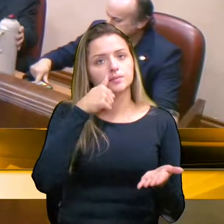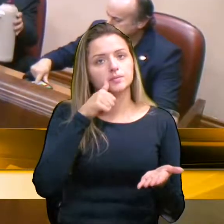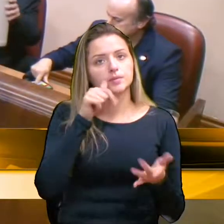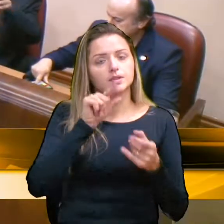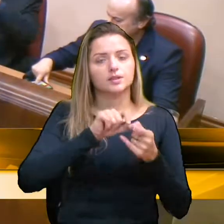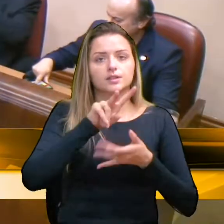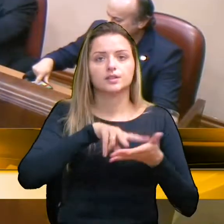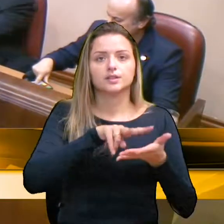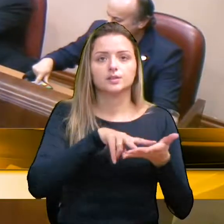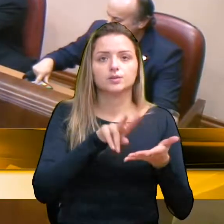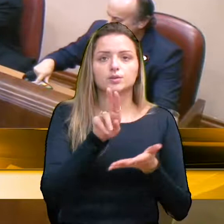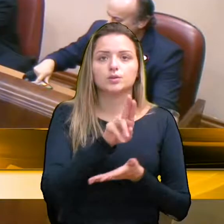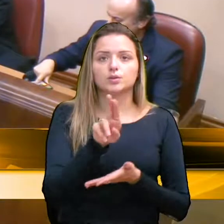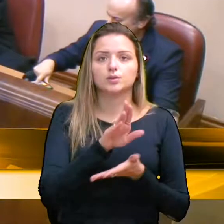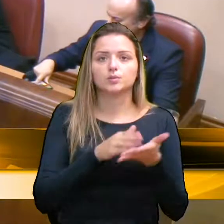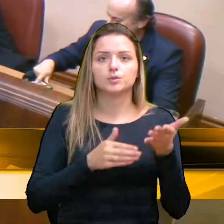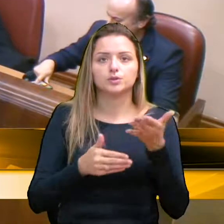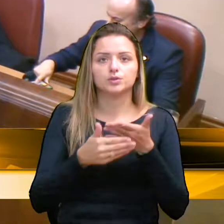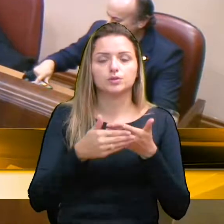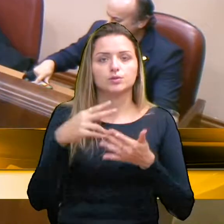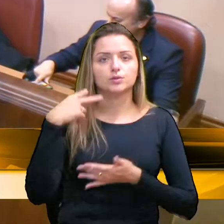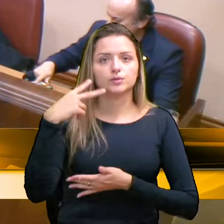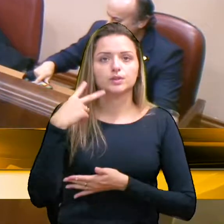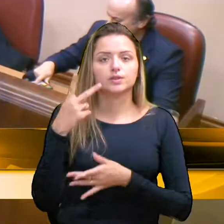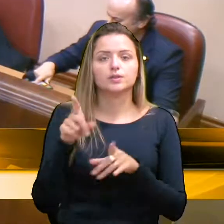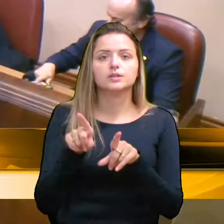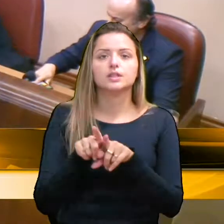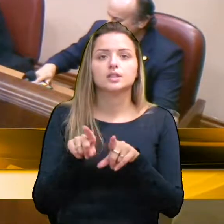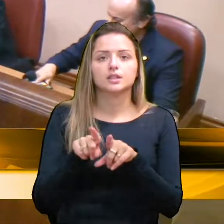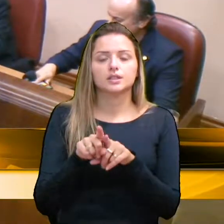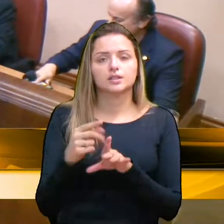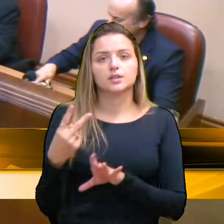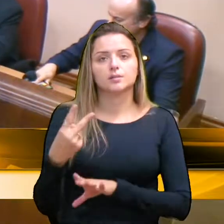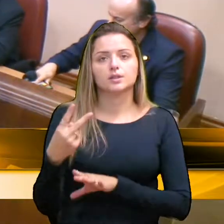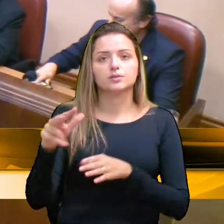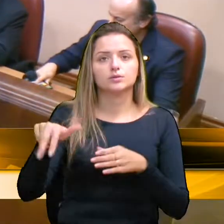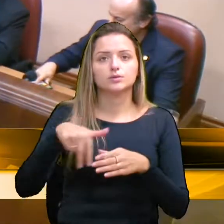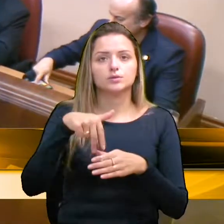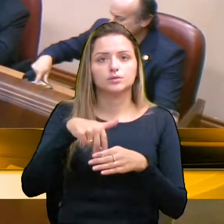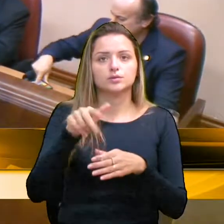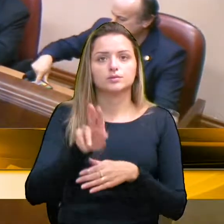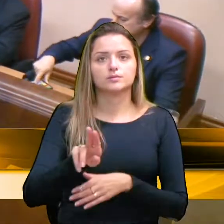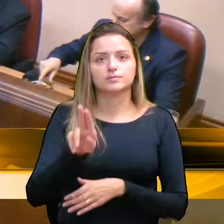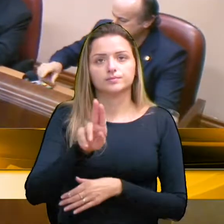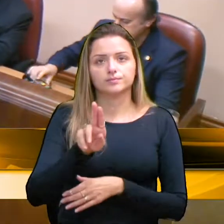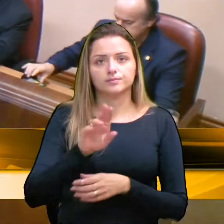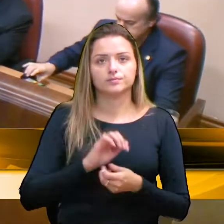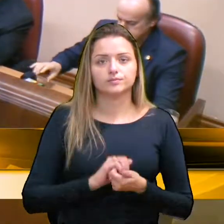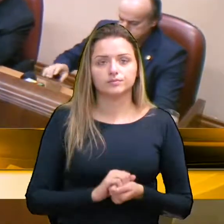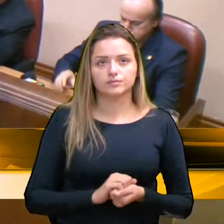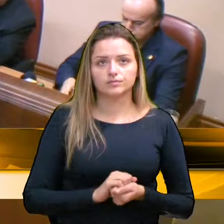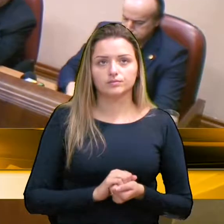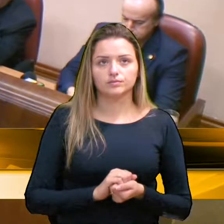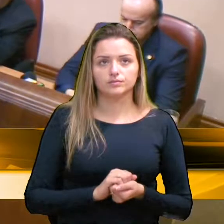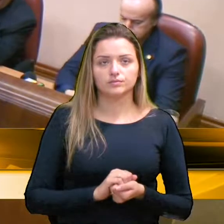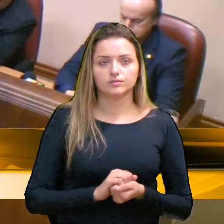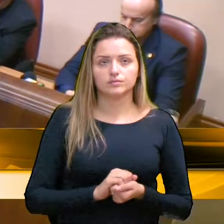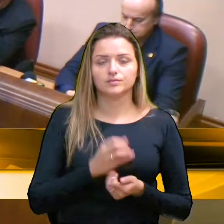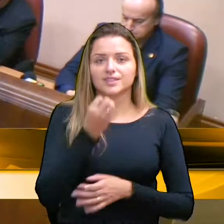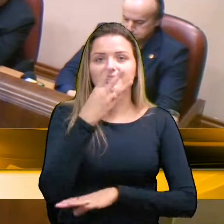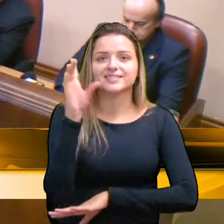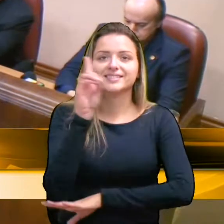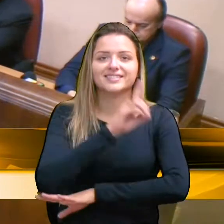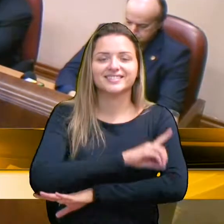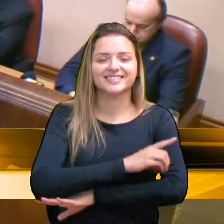leitura da nominata dos vereadores que compõem a 17ª legislatura, bem como dos vereadores inscritos no grande expediente de hoje. Bom dia